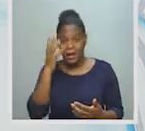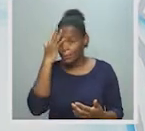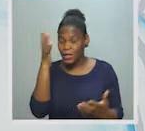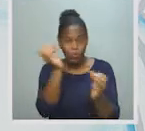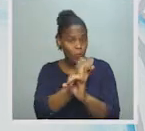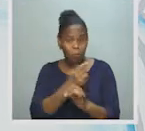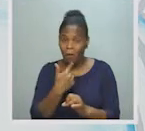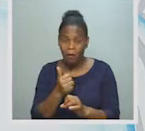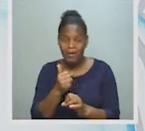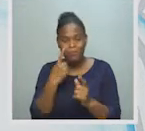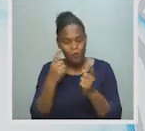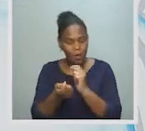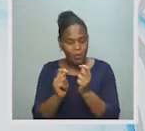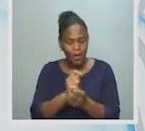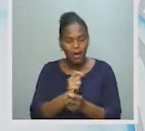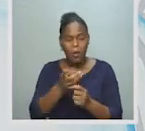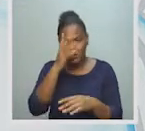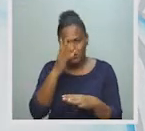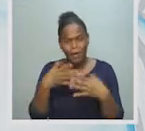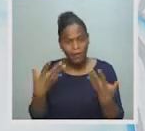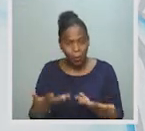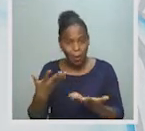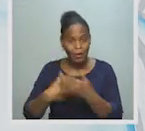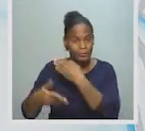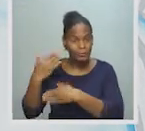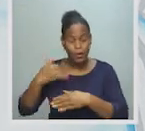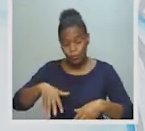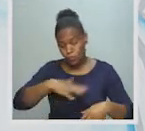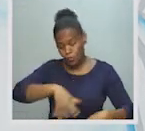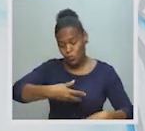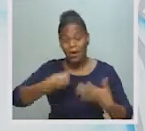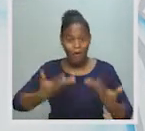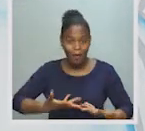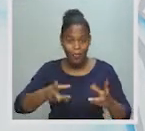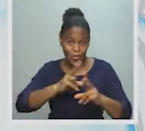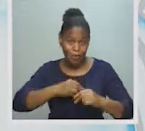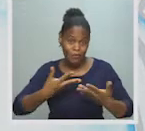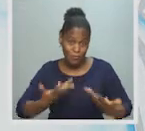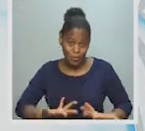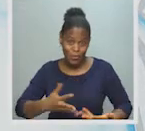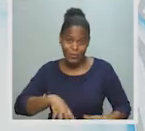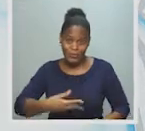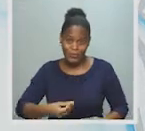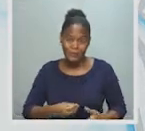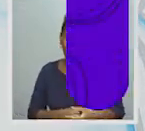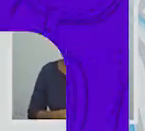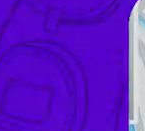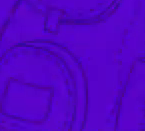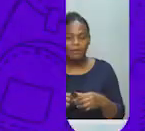incapaz de adaptar a tradição ao mundo atual, ao mundo moderno,